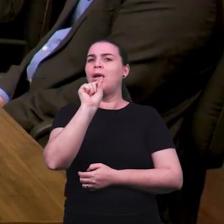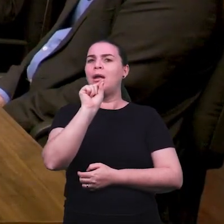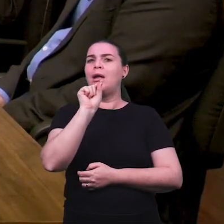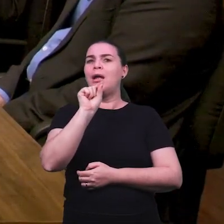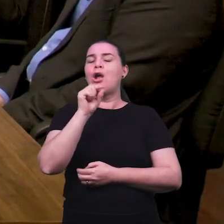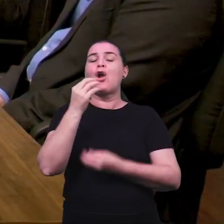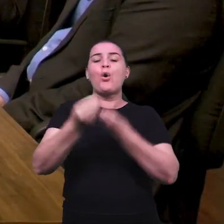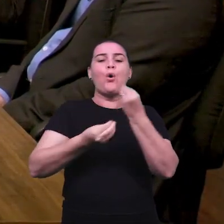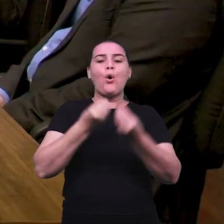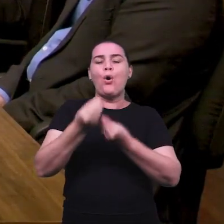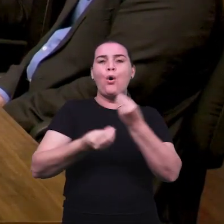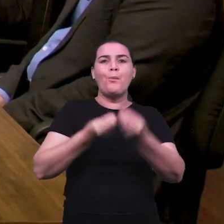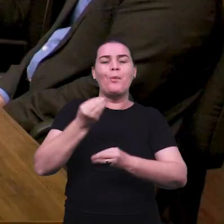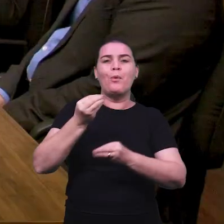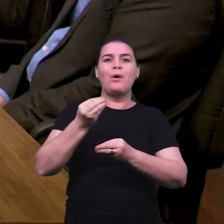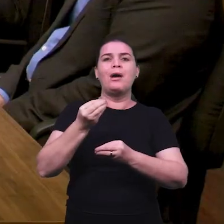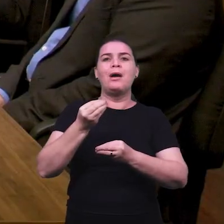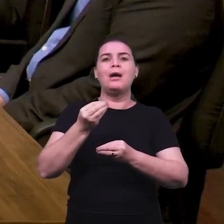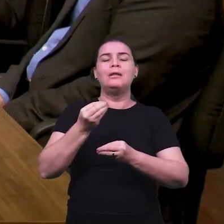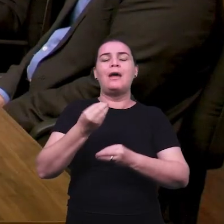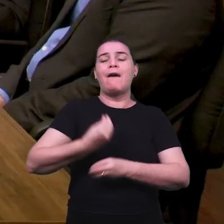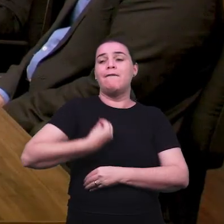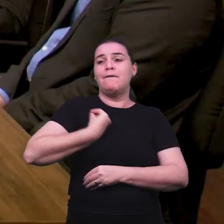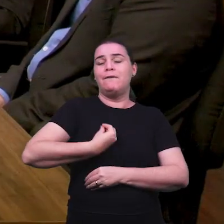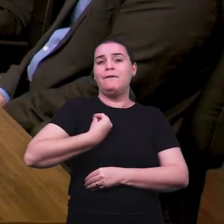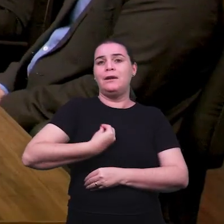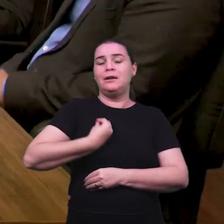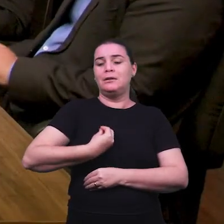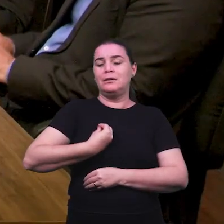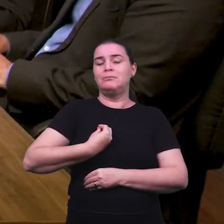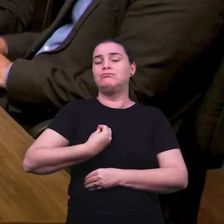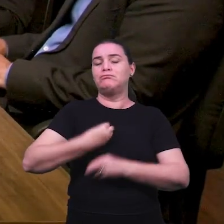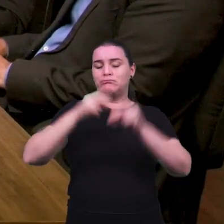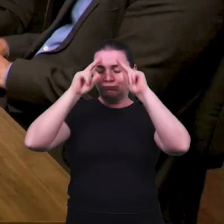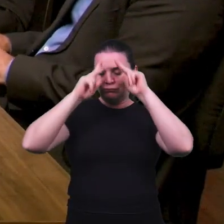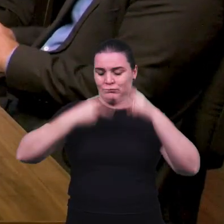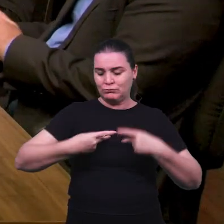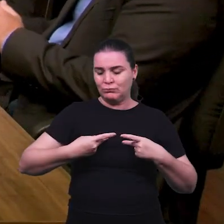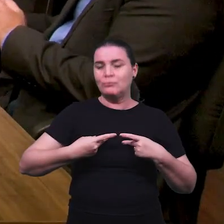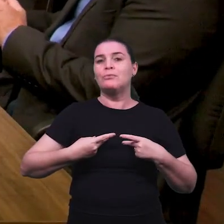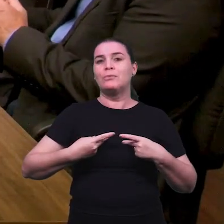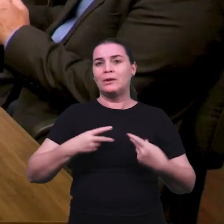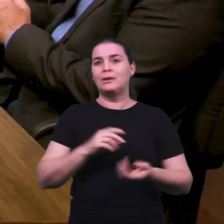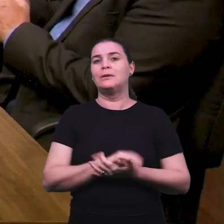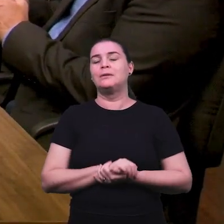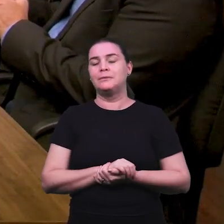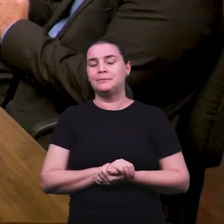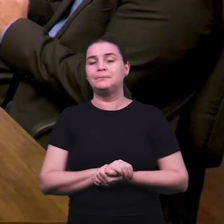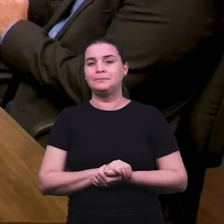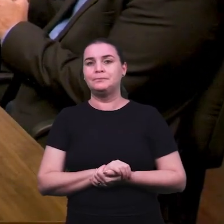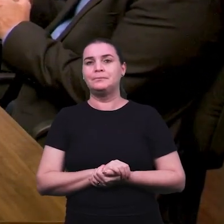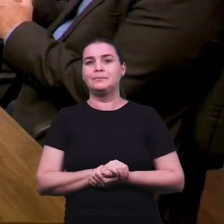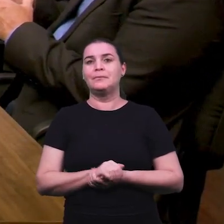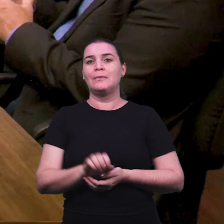essa entropia espiritual na vida do homem? A entropia, ela é